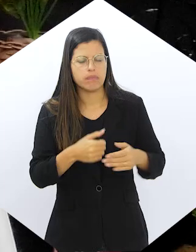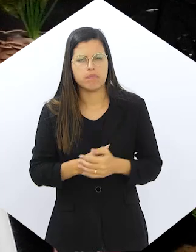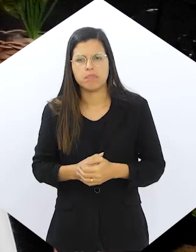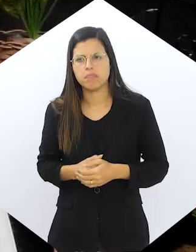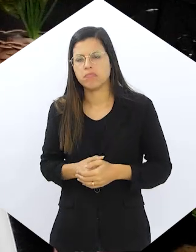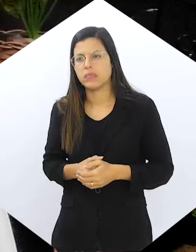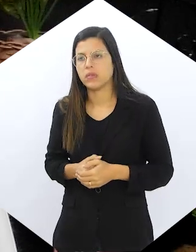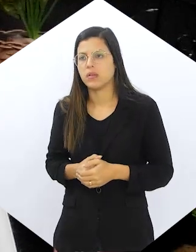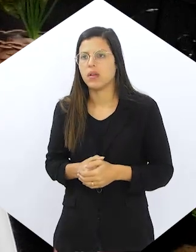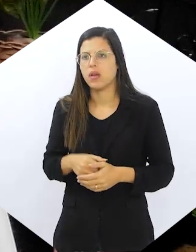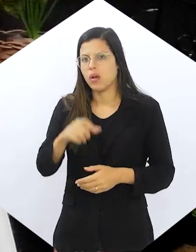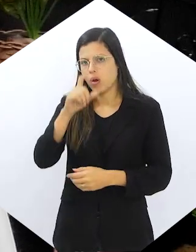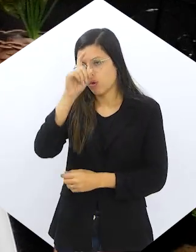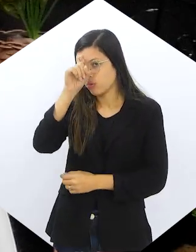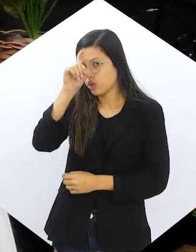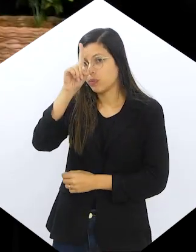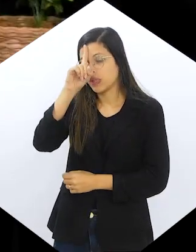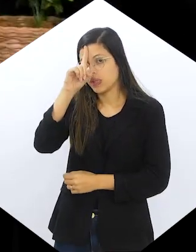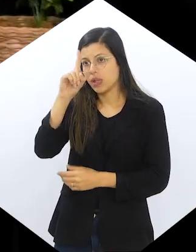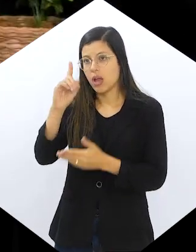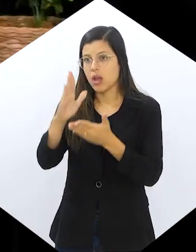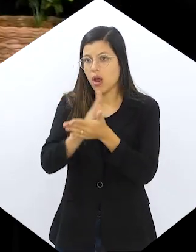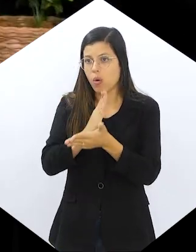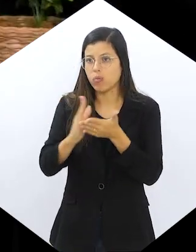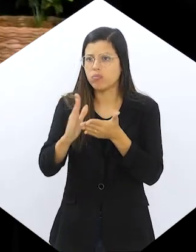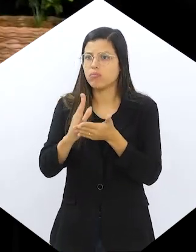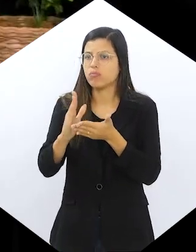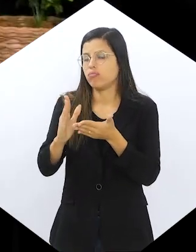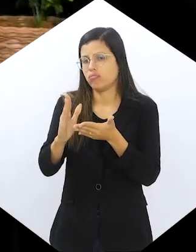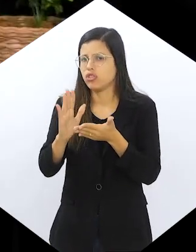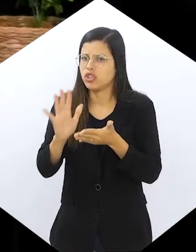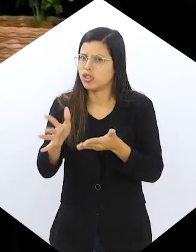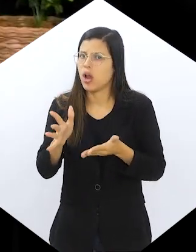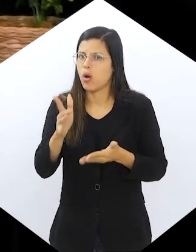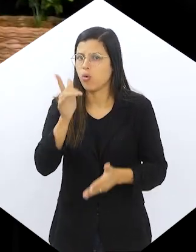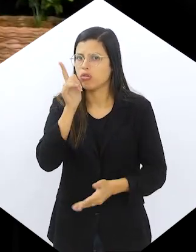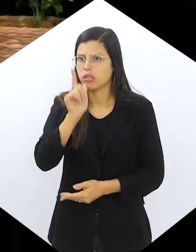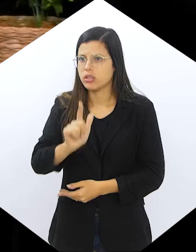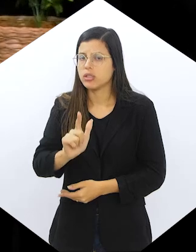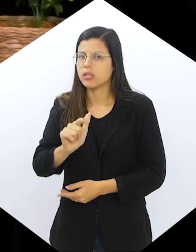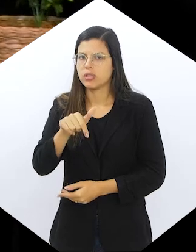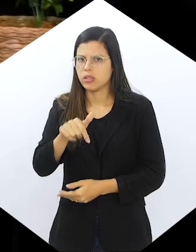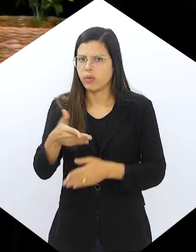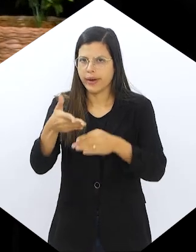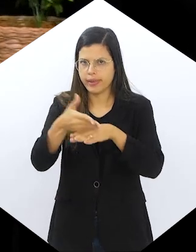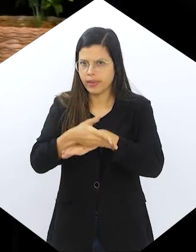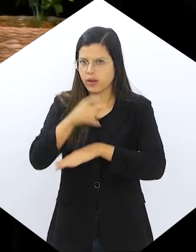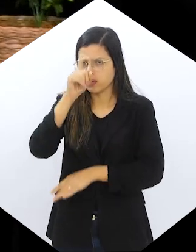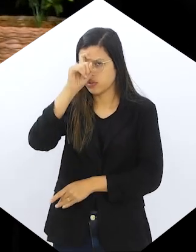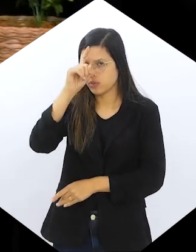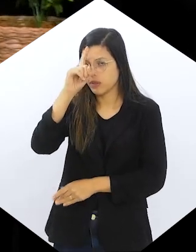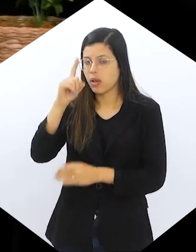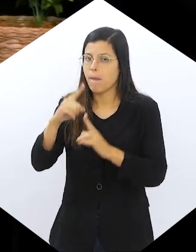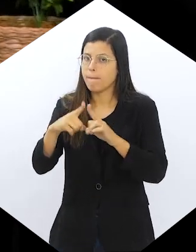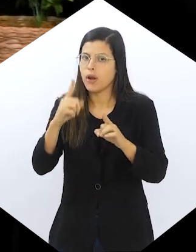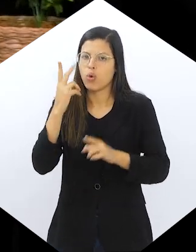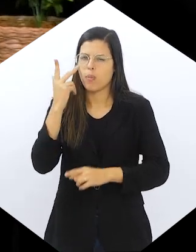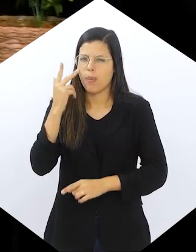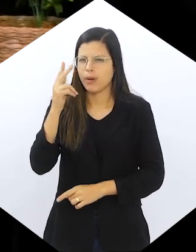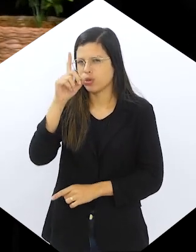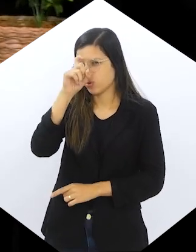suporte emocional? Hospitais, assim, alguns até já tiveram alguns casos, né, Dani, que conseguiu, mas no geral,